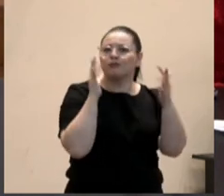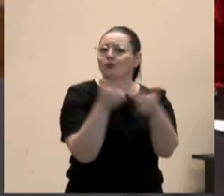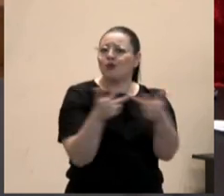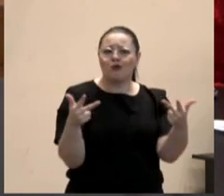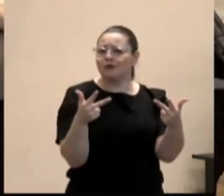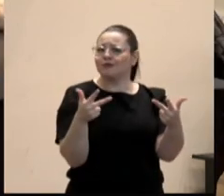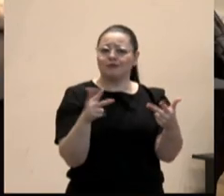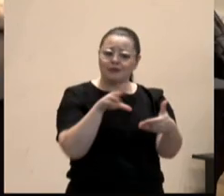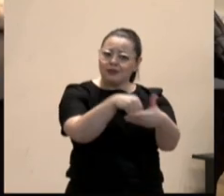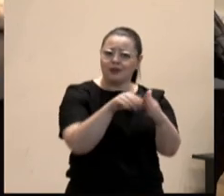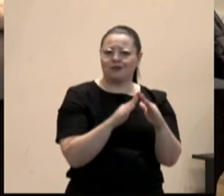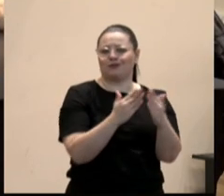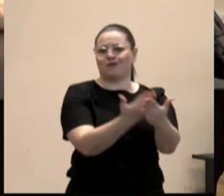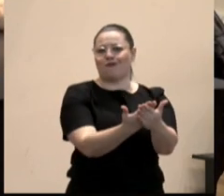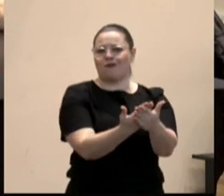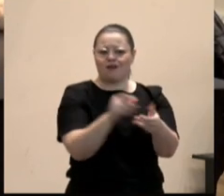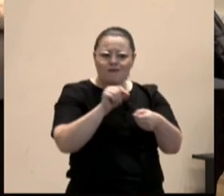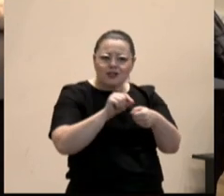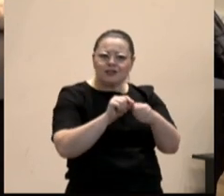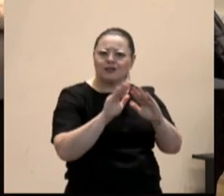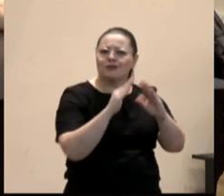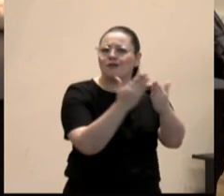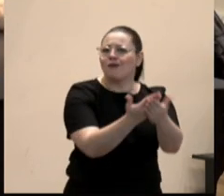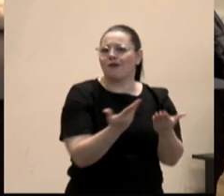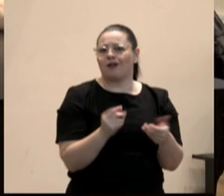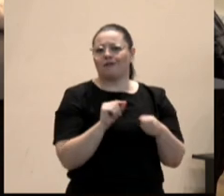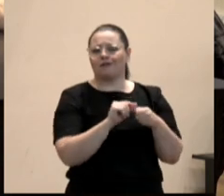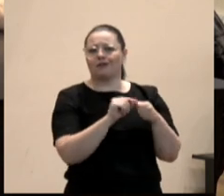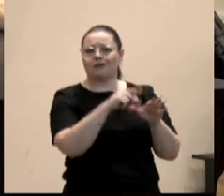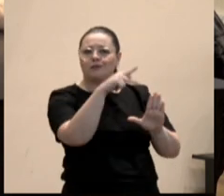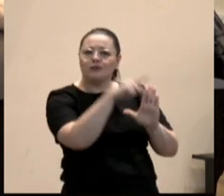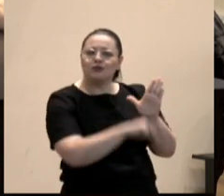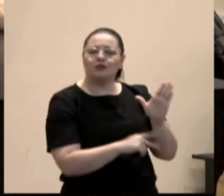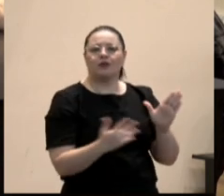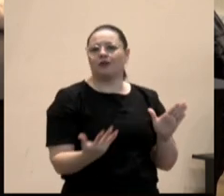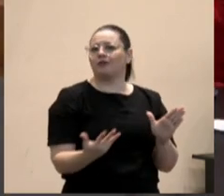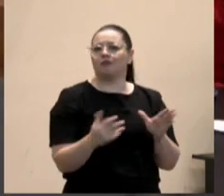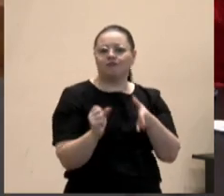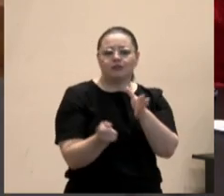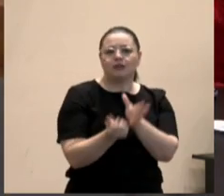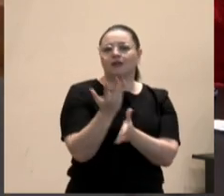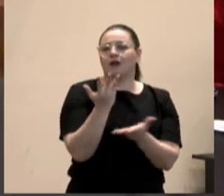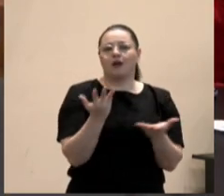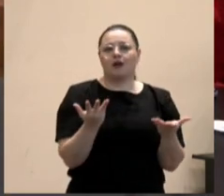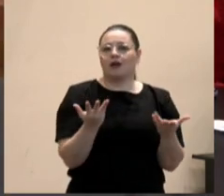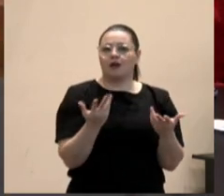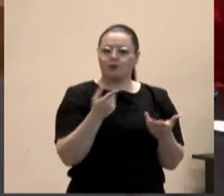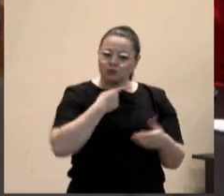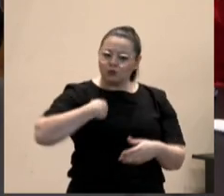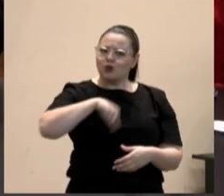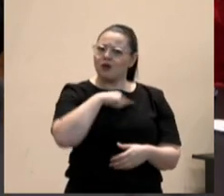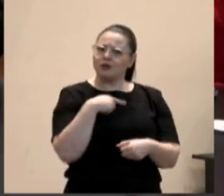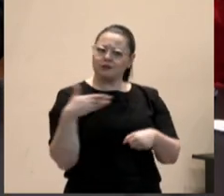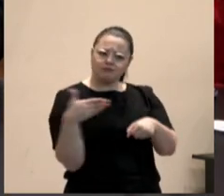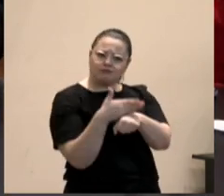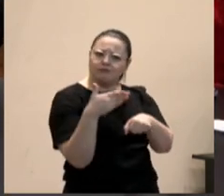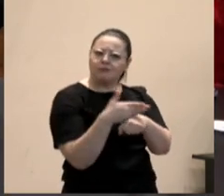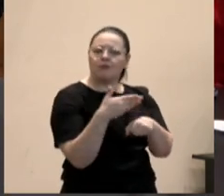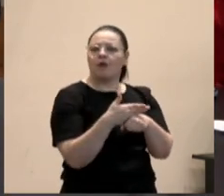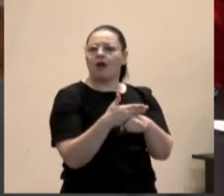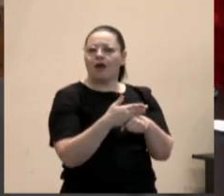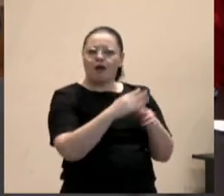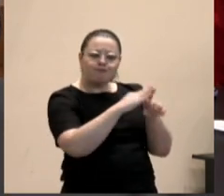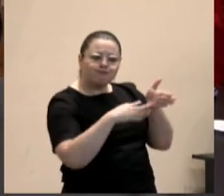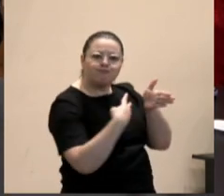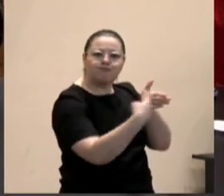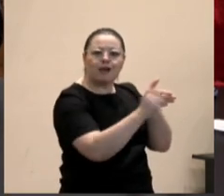escola. De fazer o projeto, de construir a nossa participação no calendário,